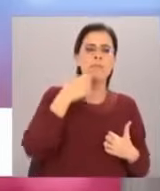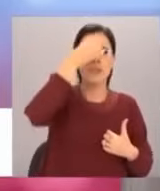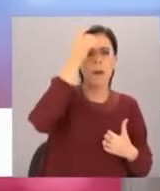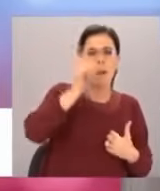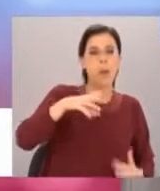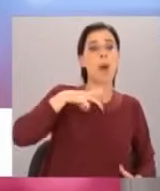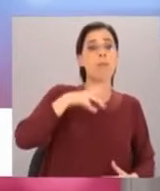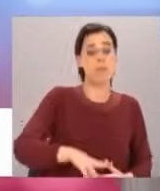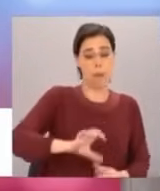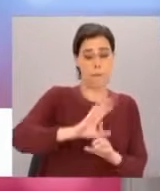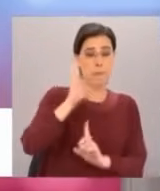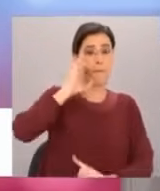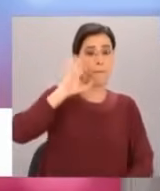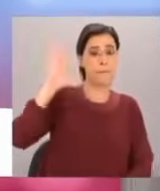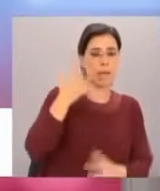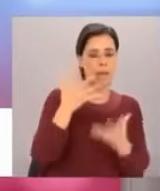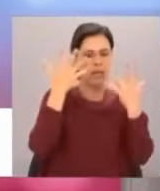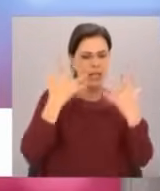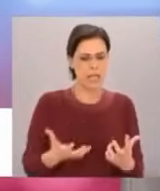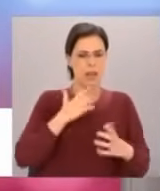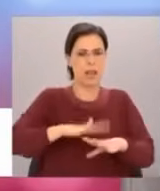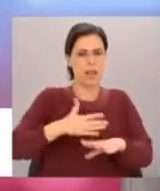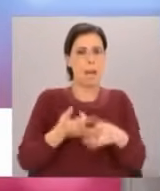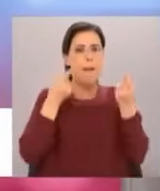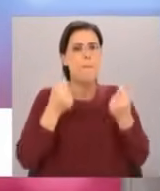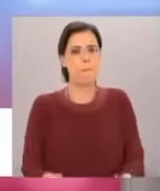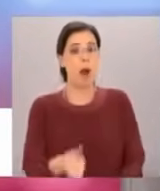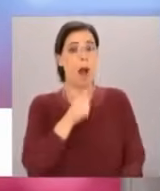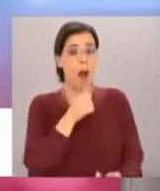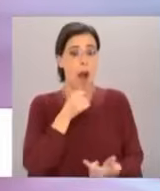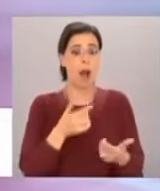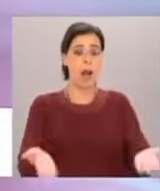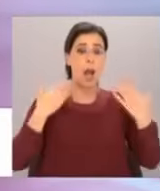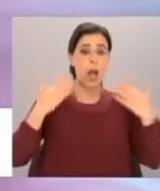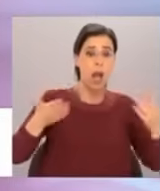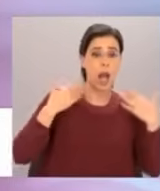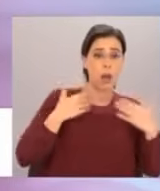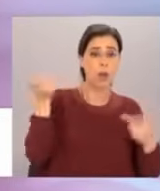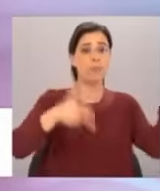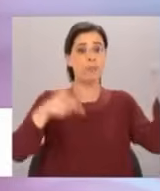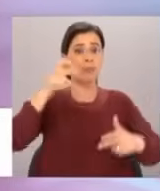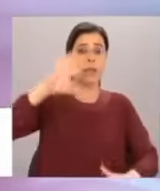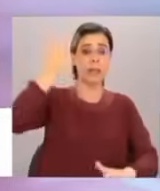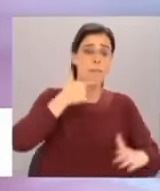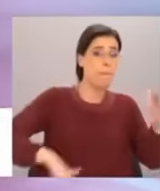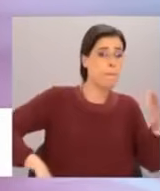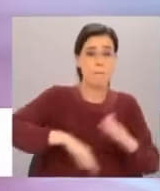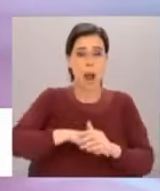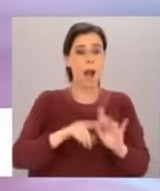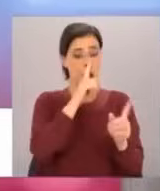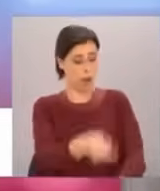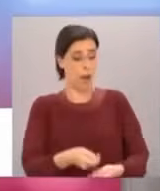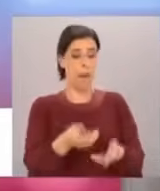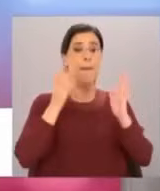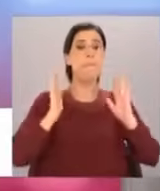podemos esquecer que Portugal vai ser dos países mais afetados pela seca extrema escassez da água ondas de calor por fenómenos climatéricos extremos e presente